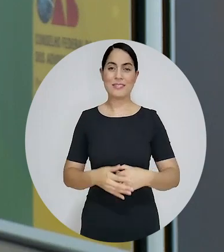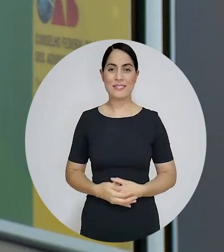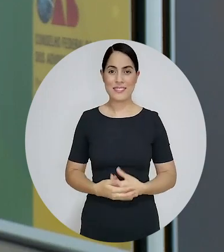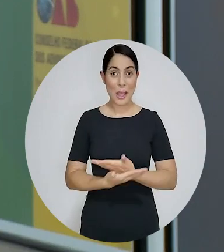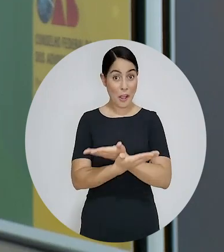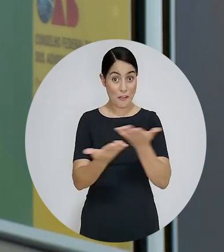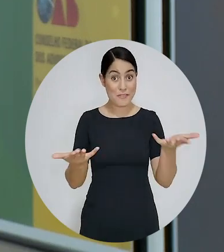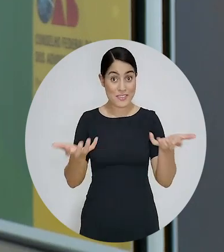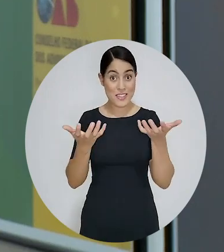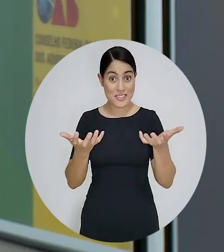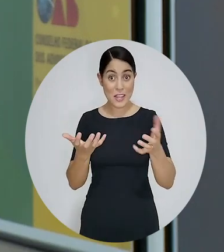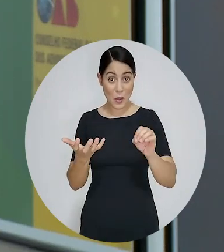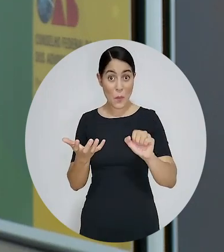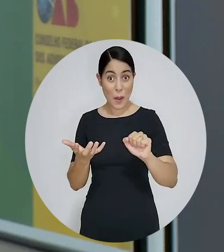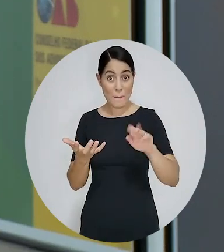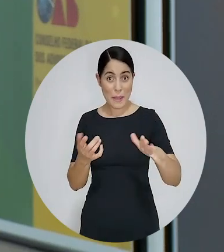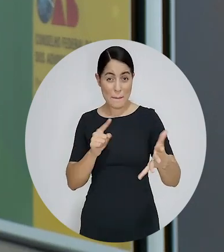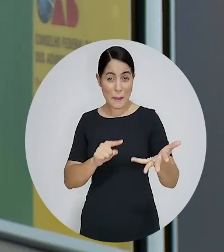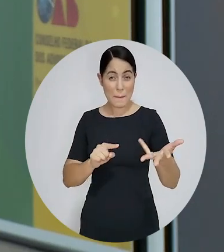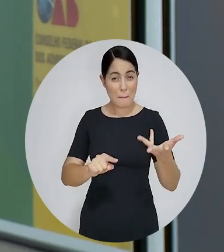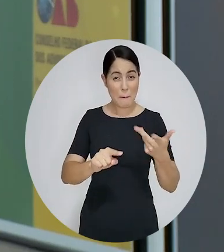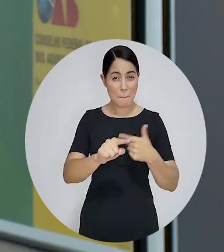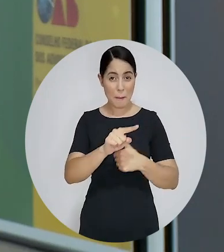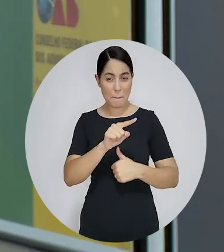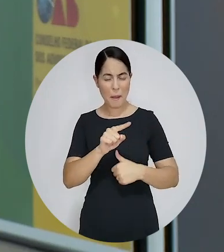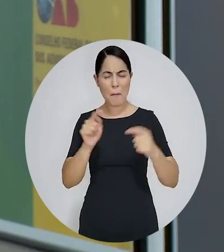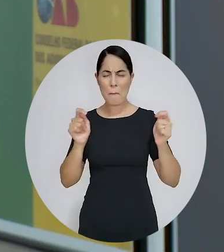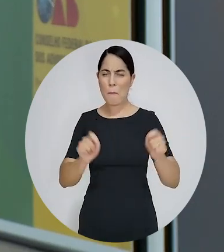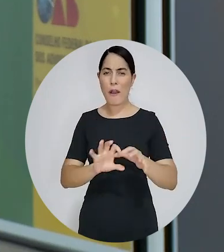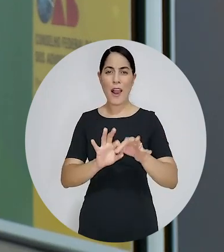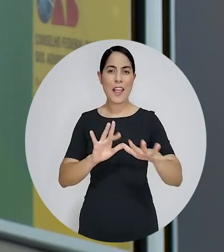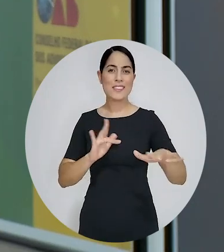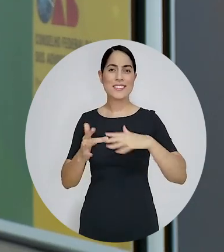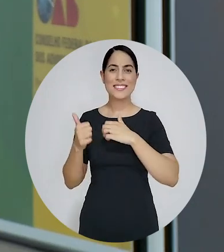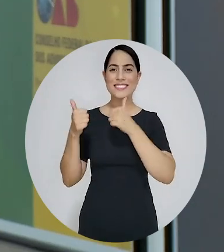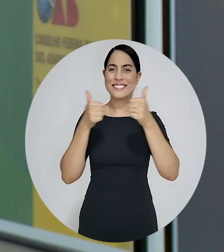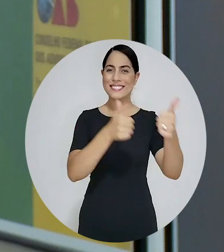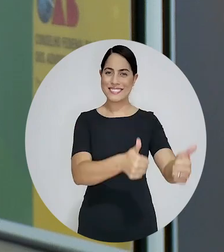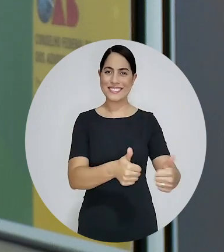por aqui. Se quiser conferir tudo que a OAB vem fazendo, não deixe de